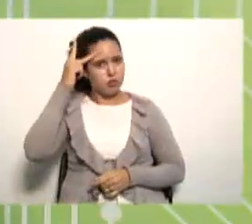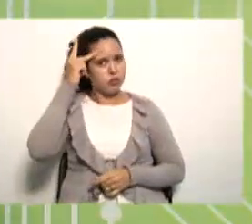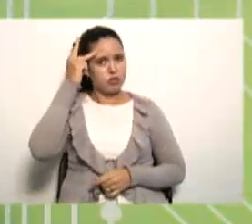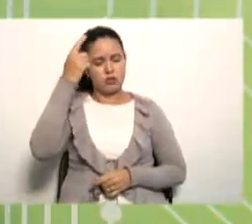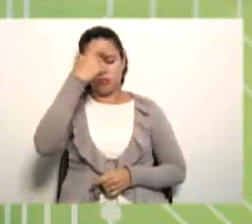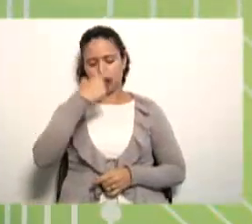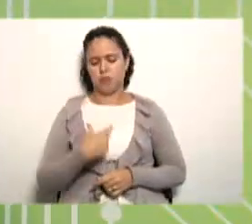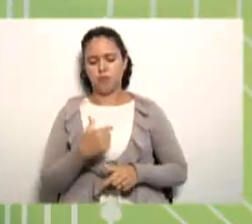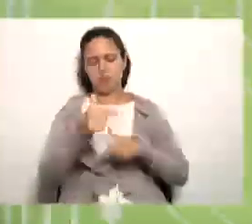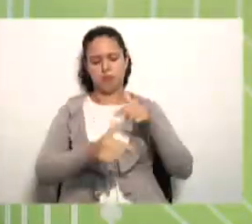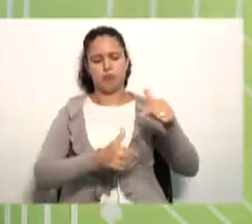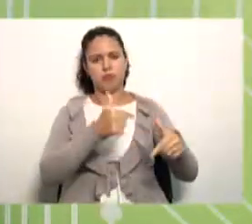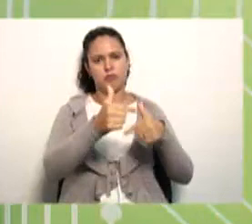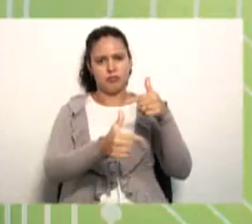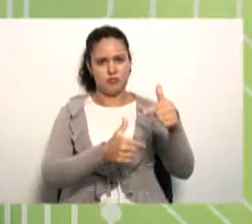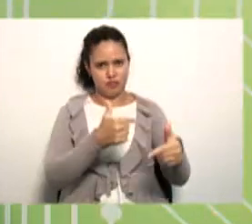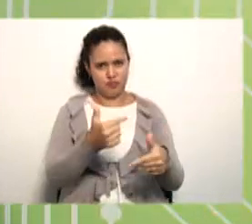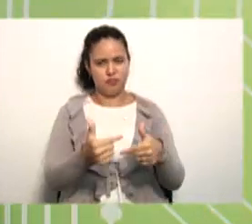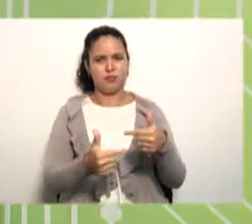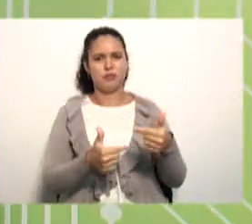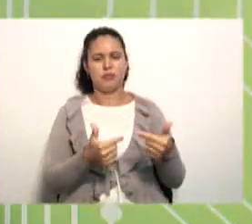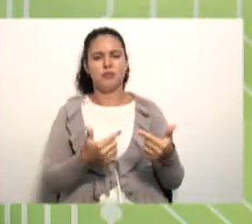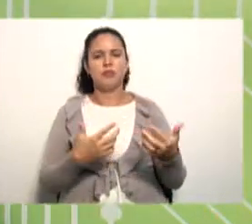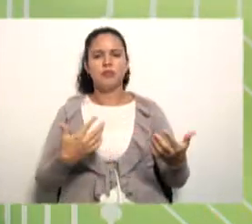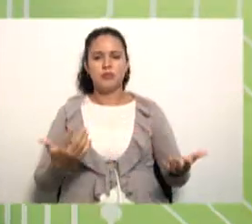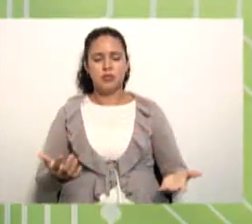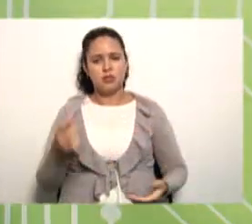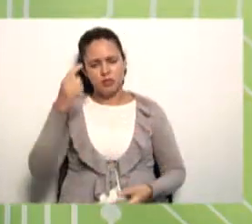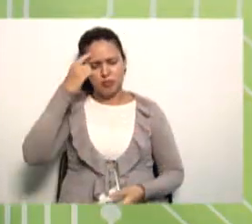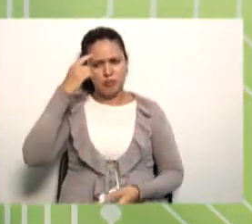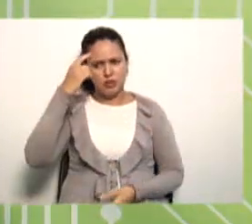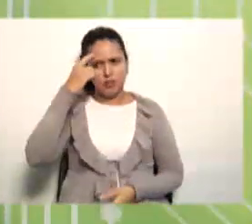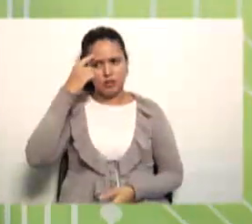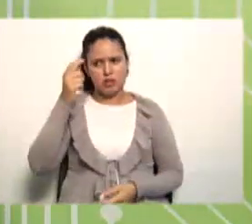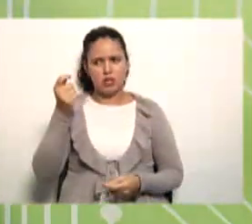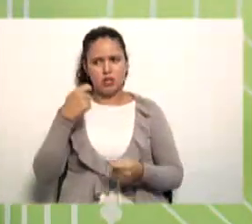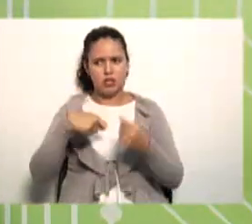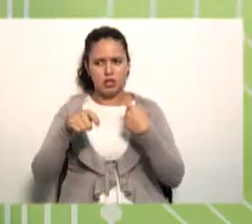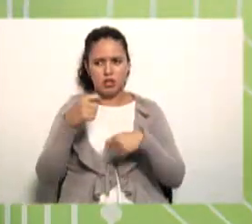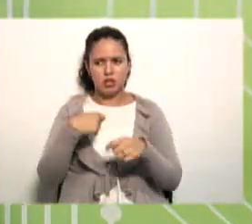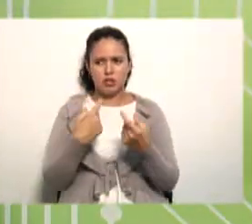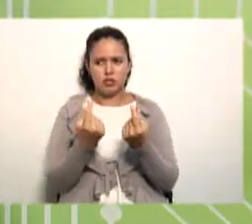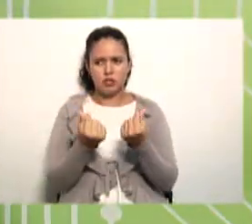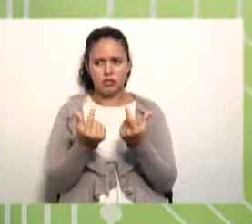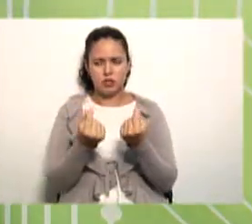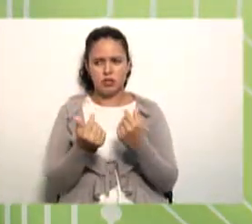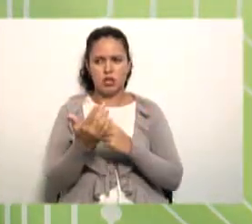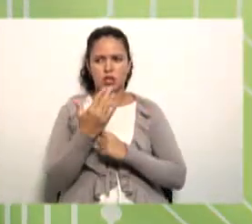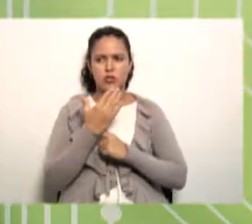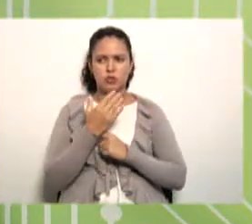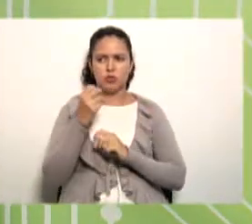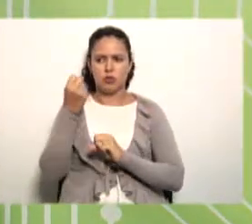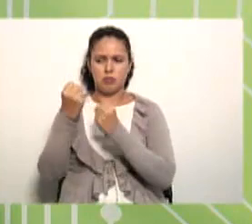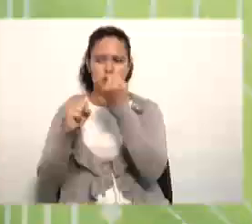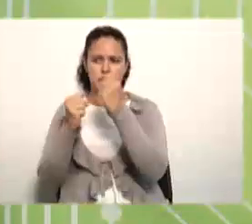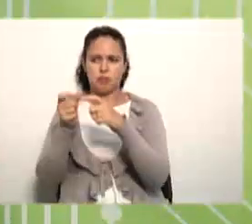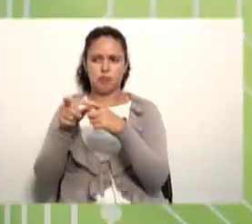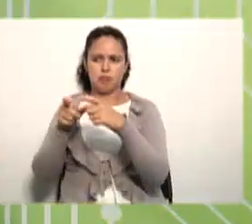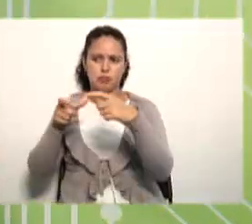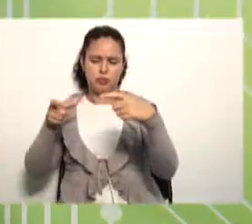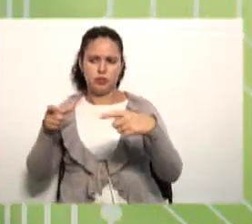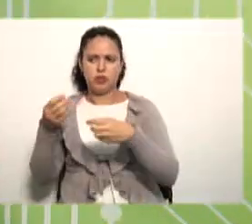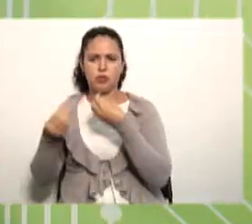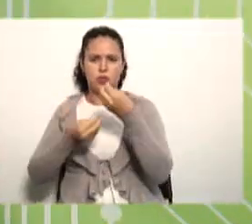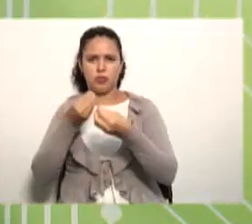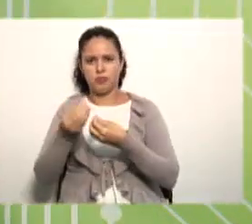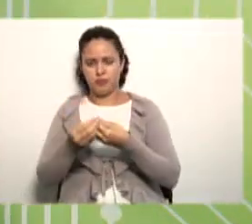imaginar o que seria melhor na prática, o que seria mais vantajoso economicamente. Como um exercício, isso funciona bem. Só que na prática, se você